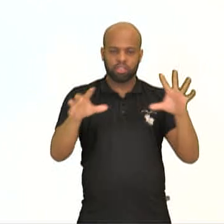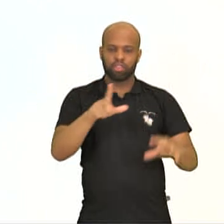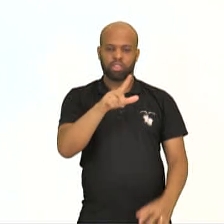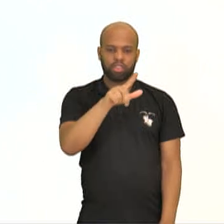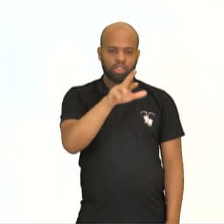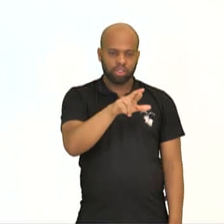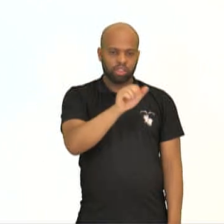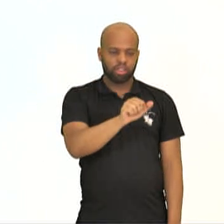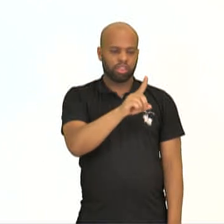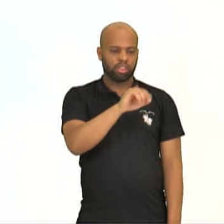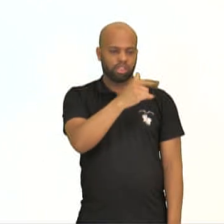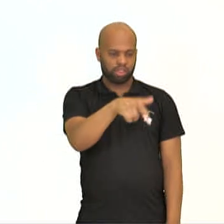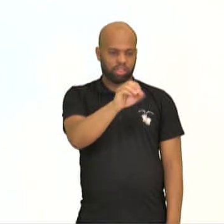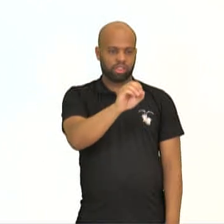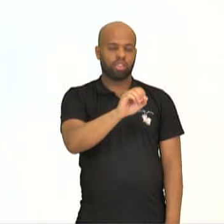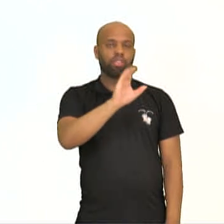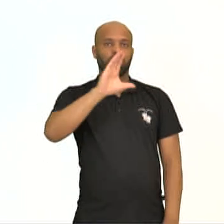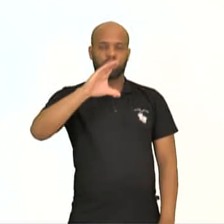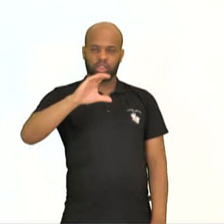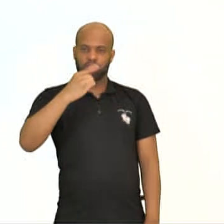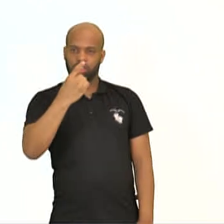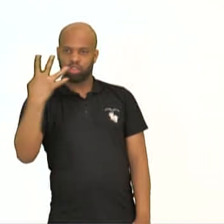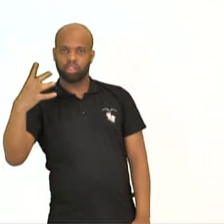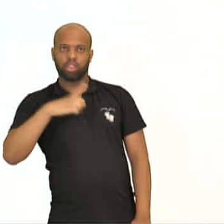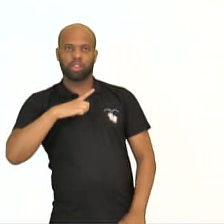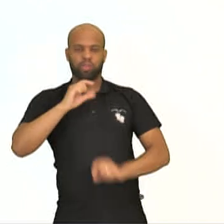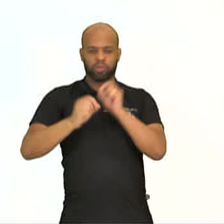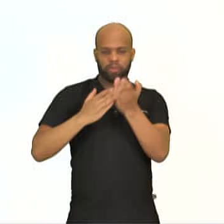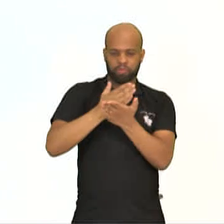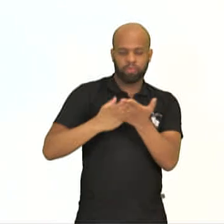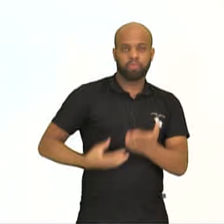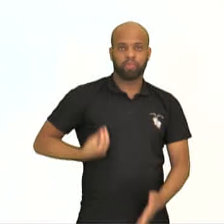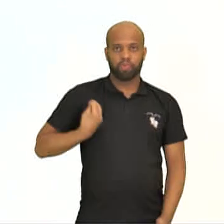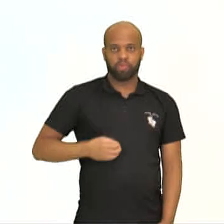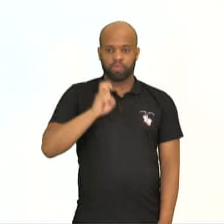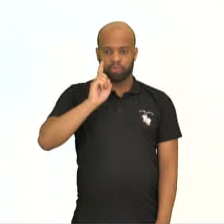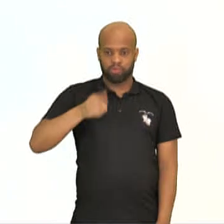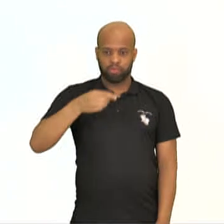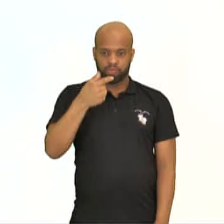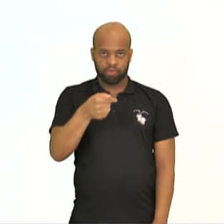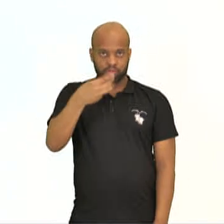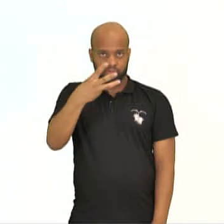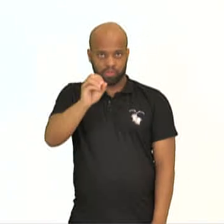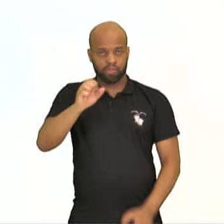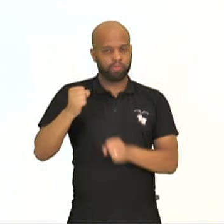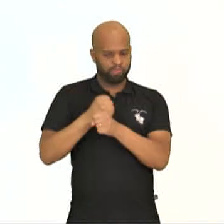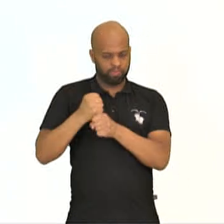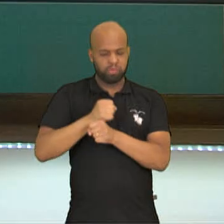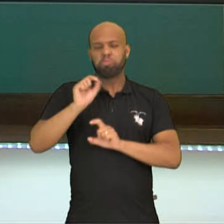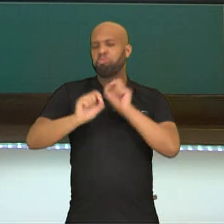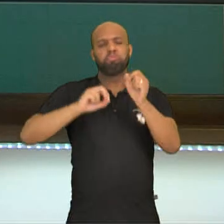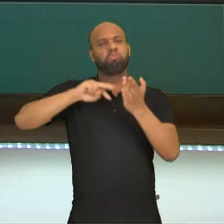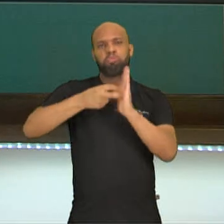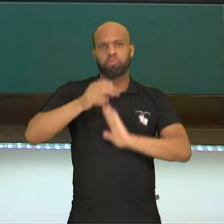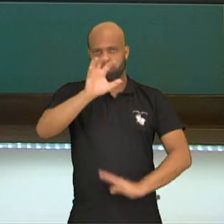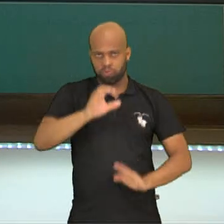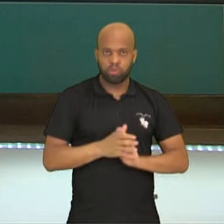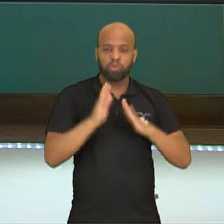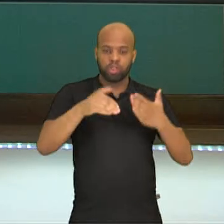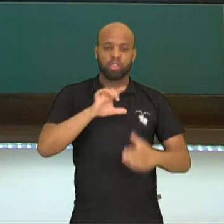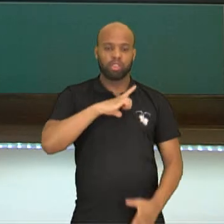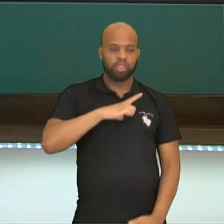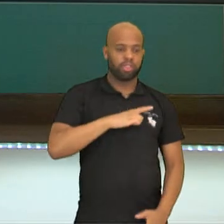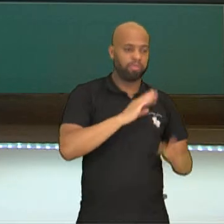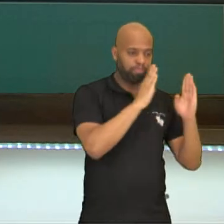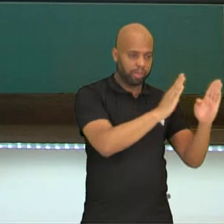O carbono 14, ele possui uma meia-vida de 5.730 anos. O que significa isso? Que a